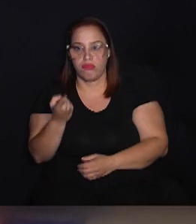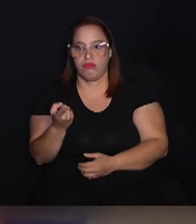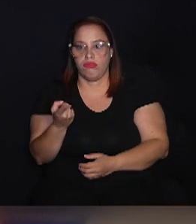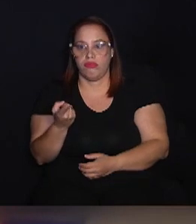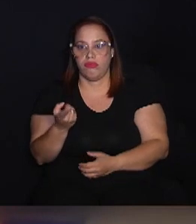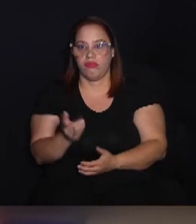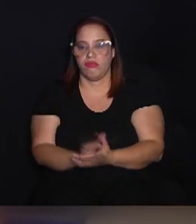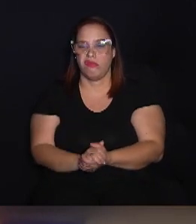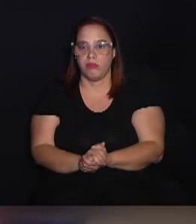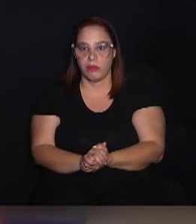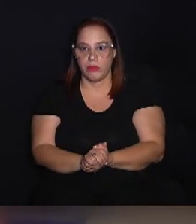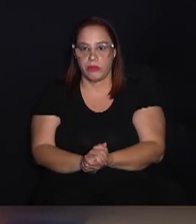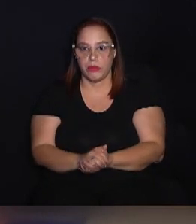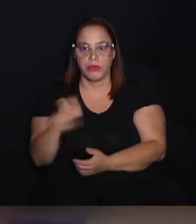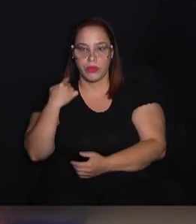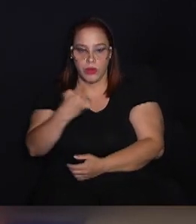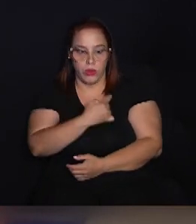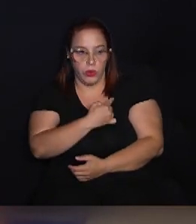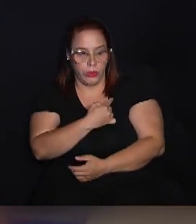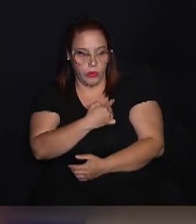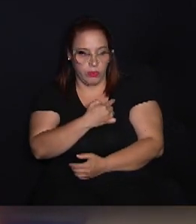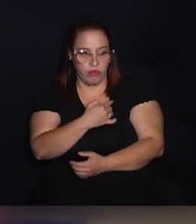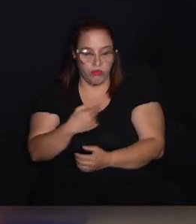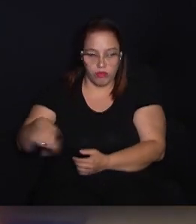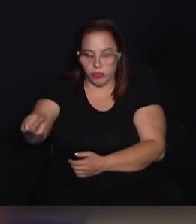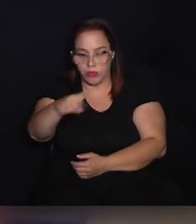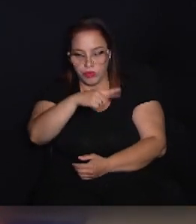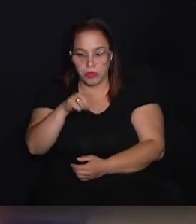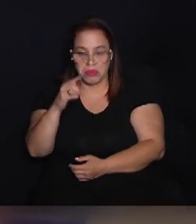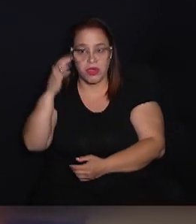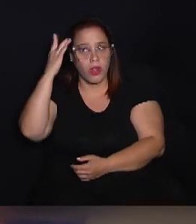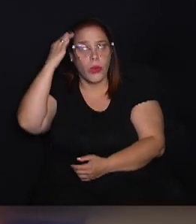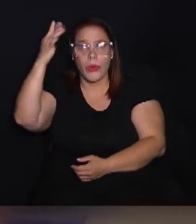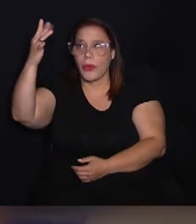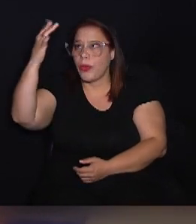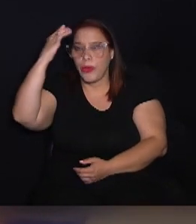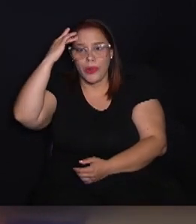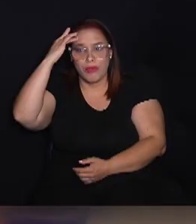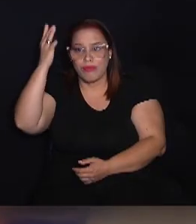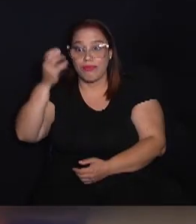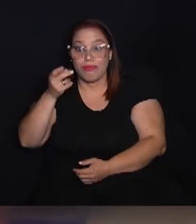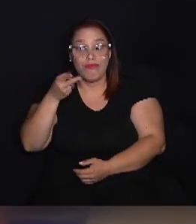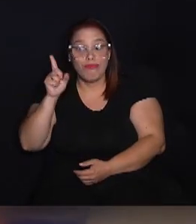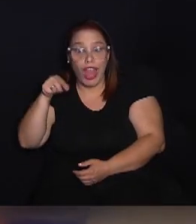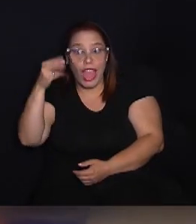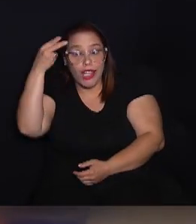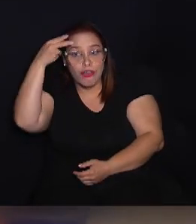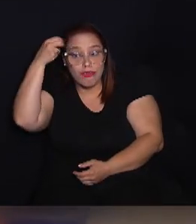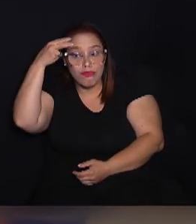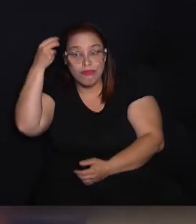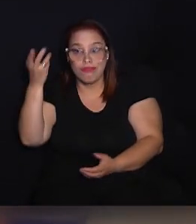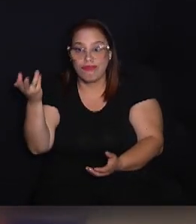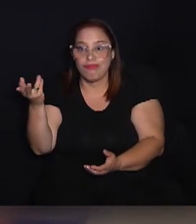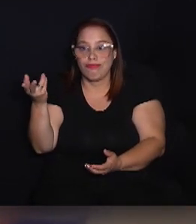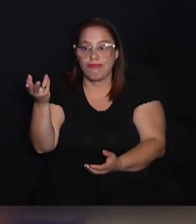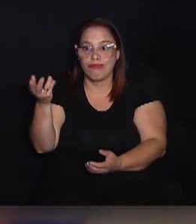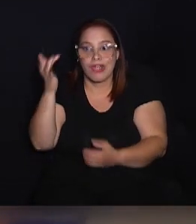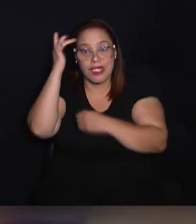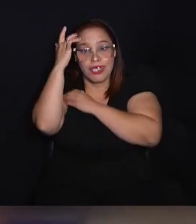cidade, e esse é o resultado de um trabalho coletivo feito a muitas mãos. Eu sou uma voz pública, eu sou a